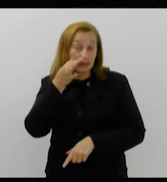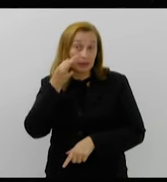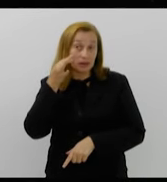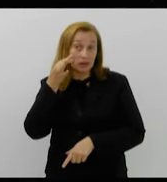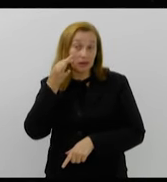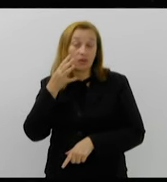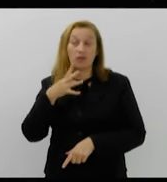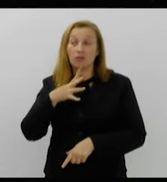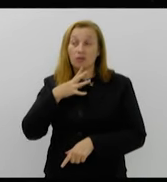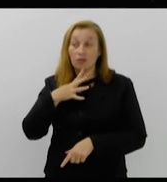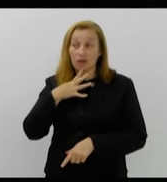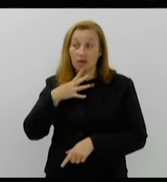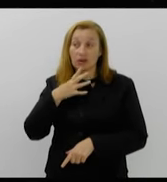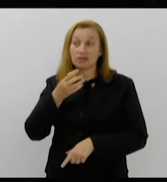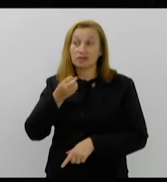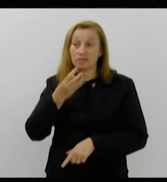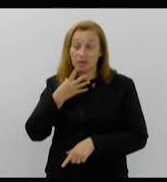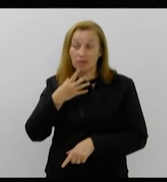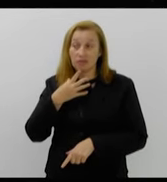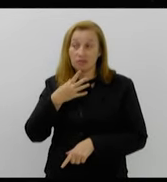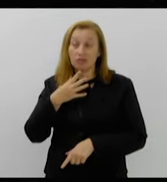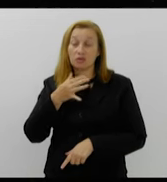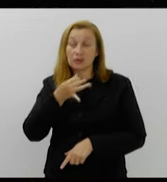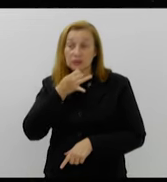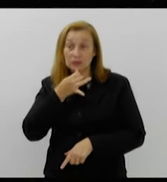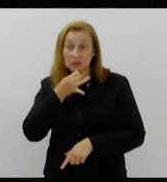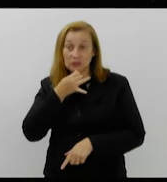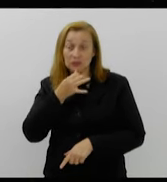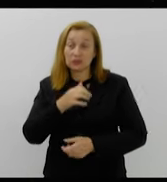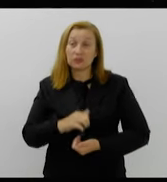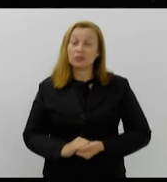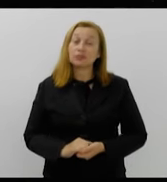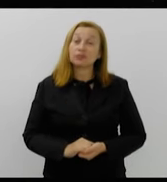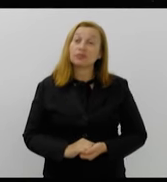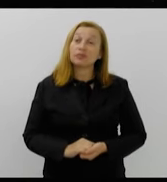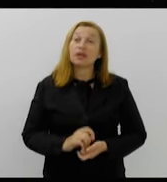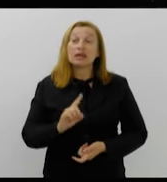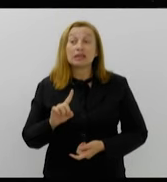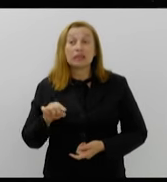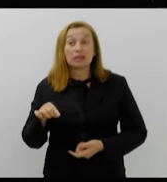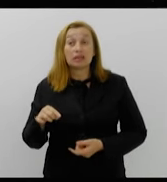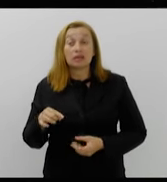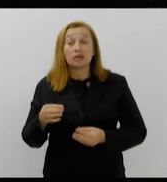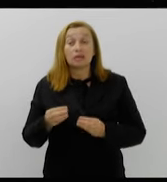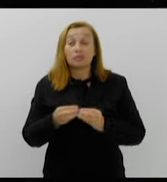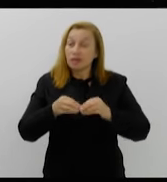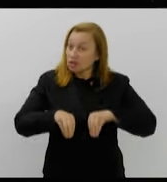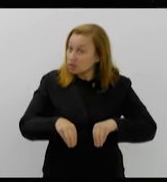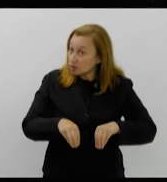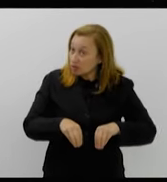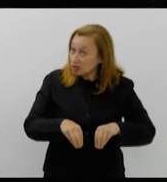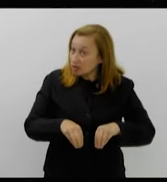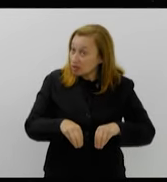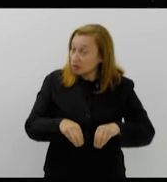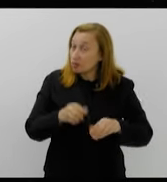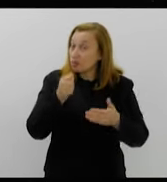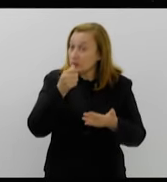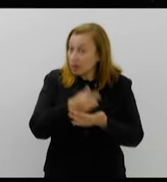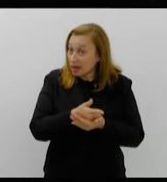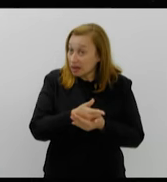que foi um desastre absoluto e aí comprometendo as receitas de nativo e